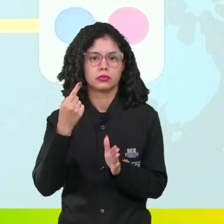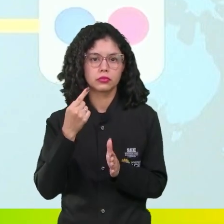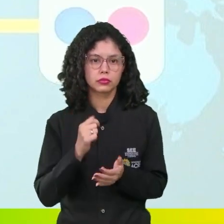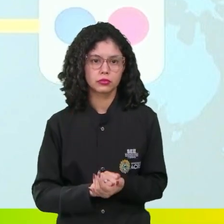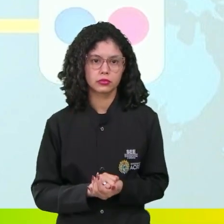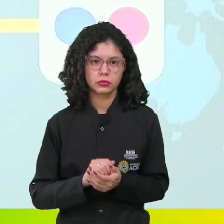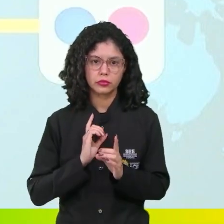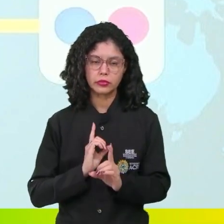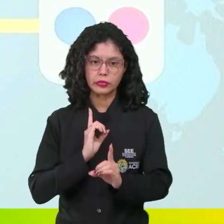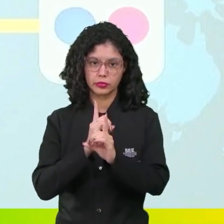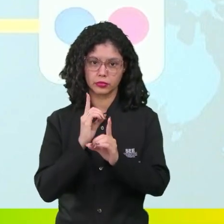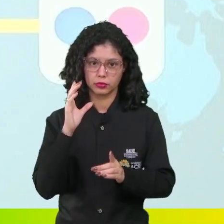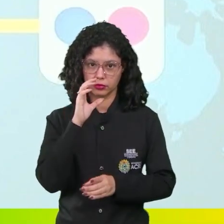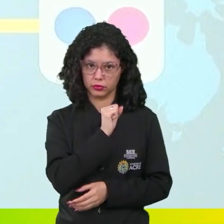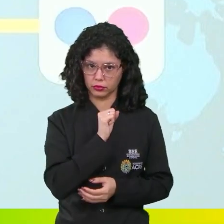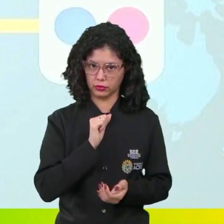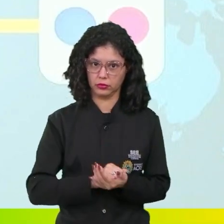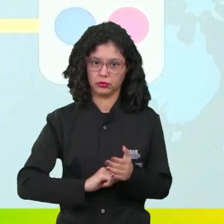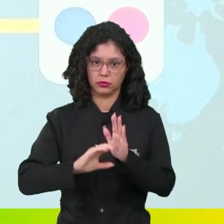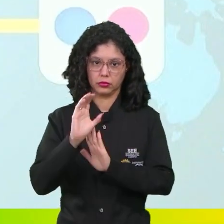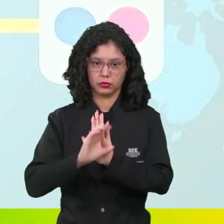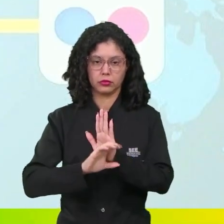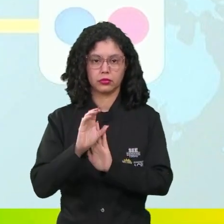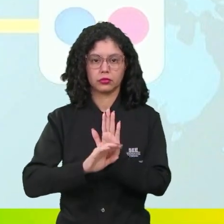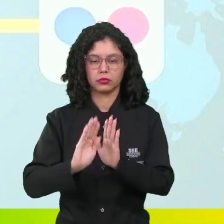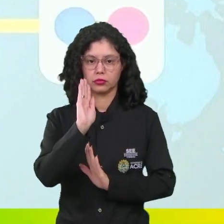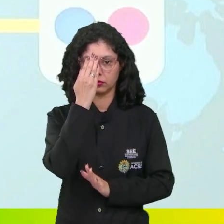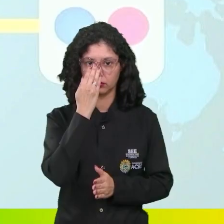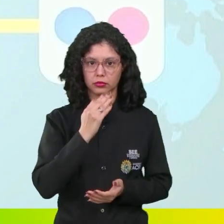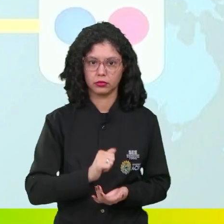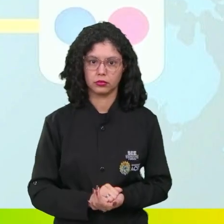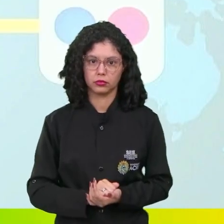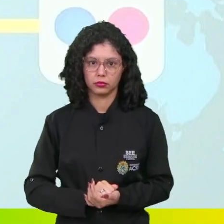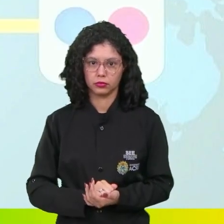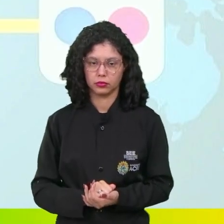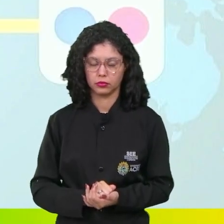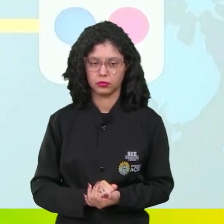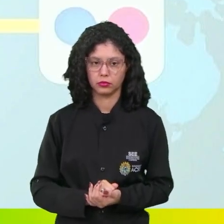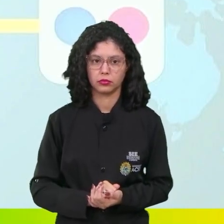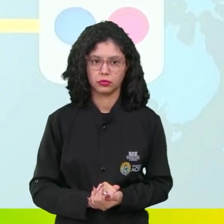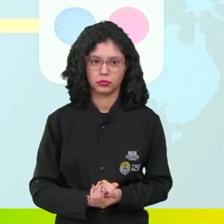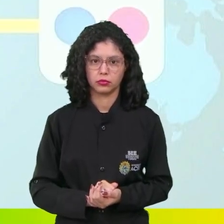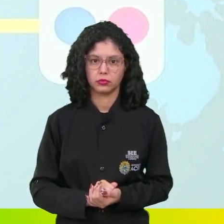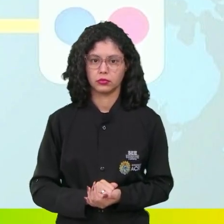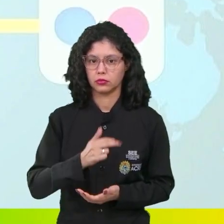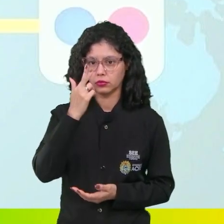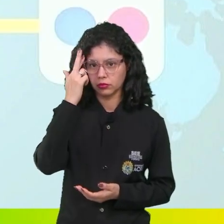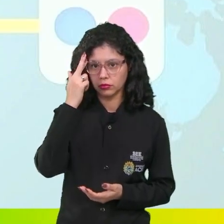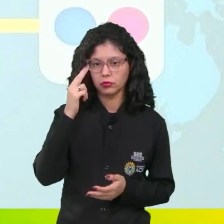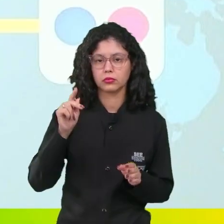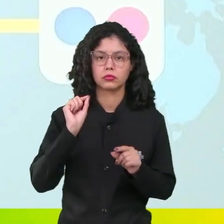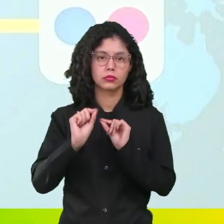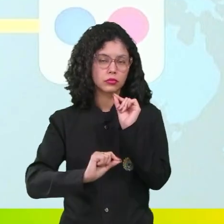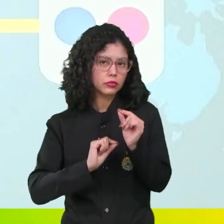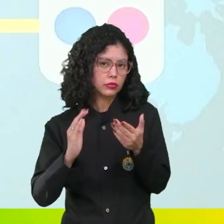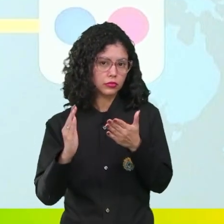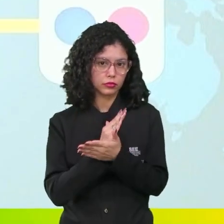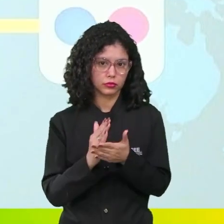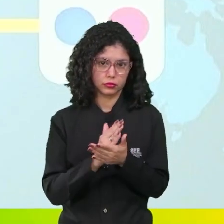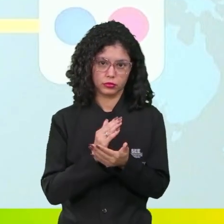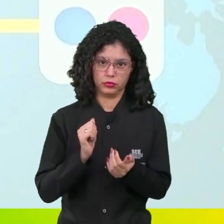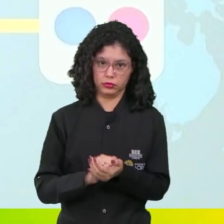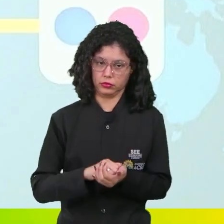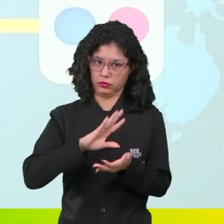é a identificação rápida de conteúdo falso. É muito comum que alguns golpes